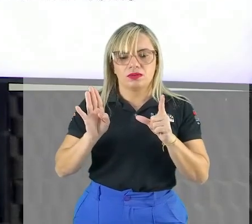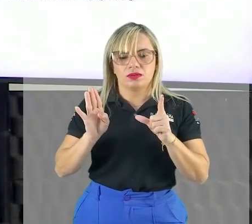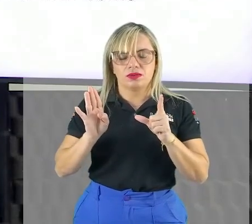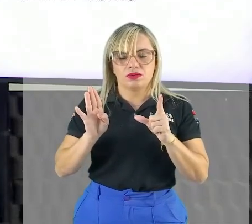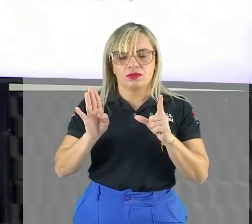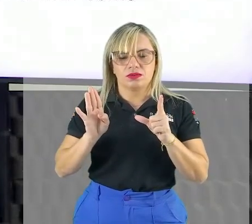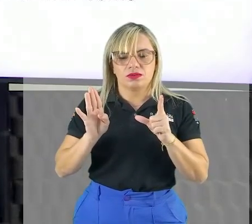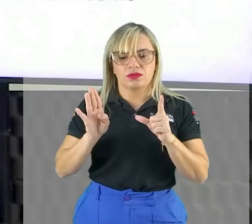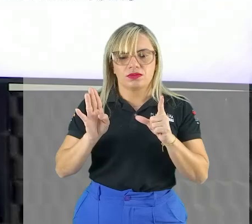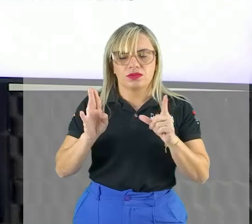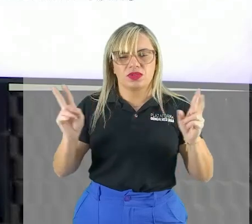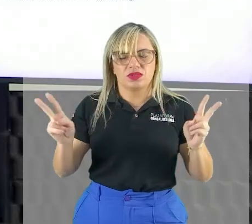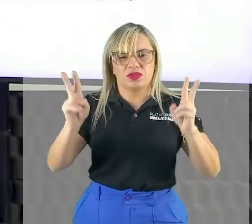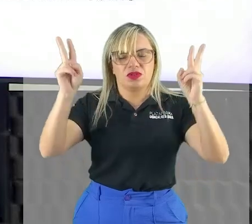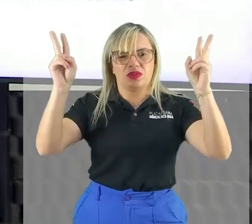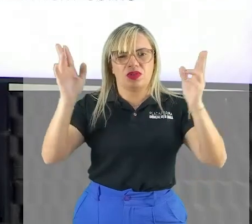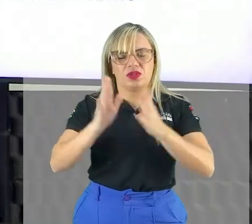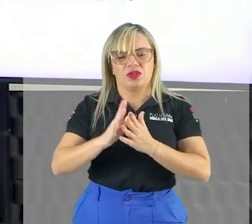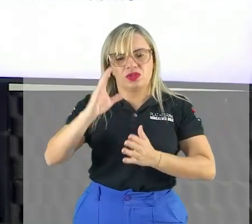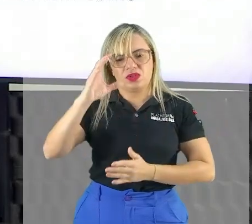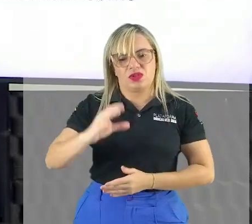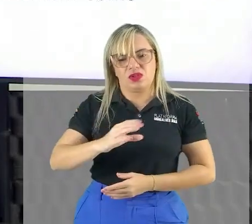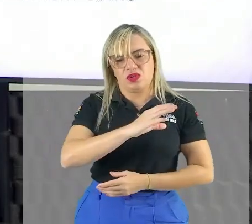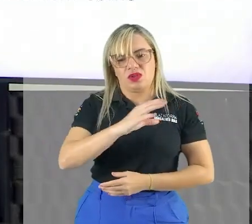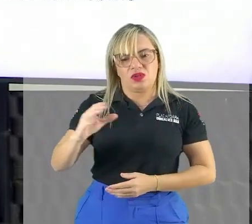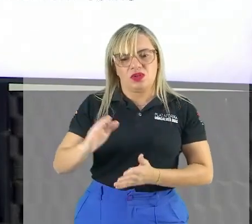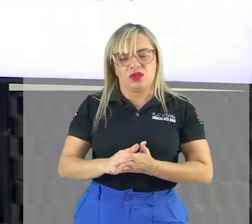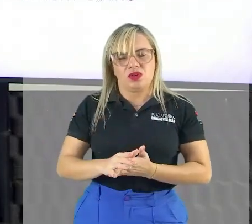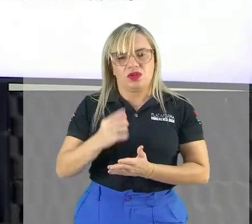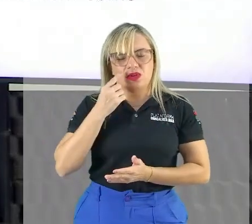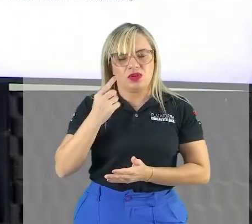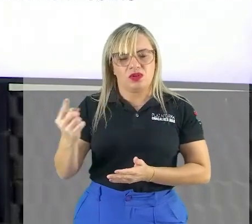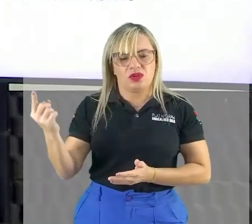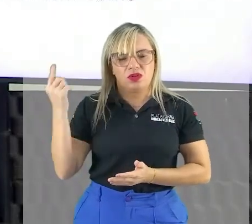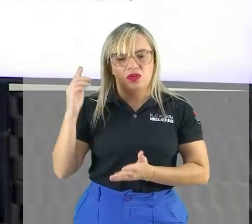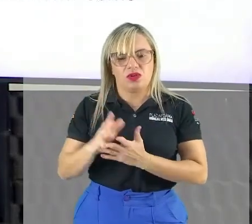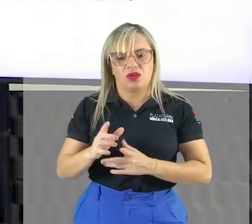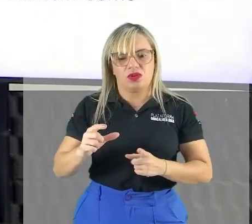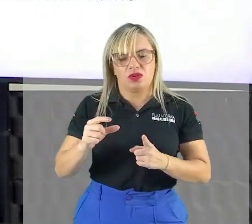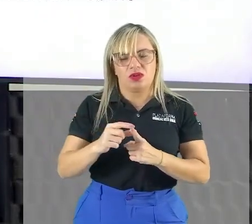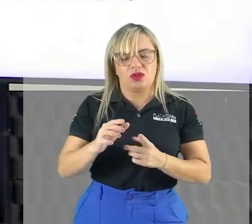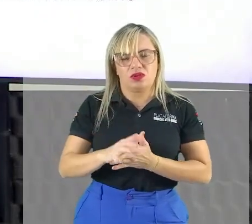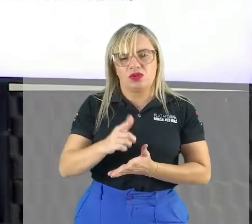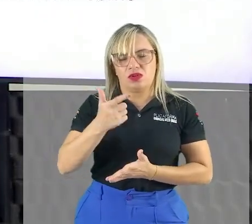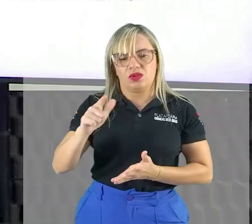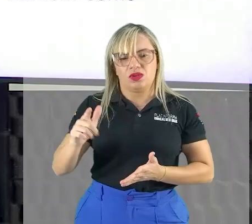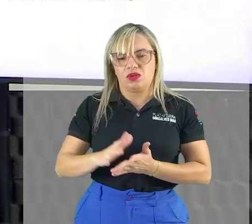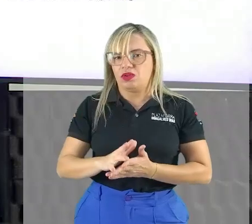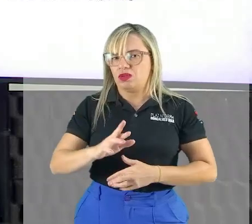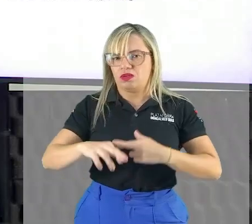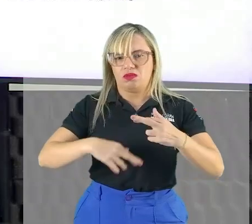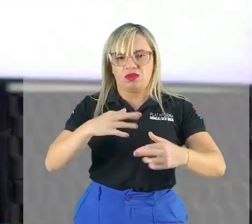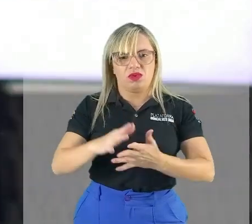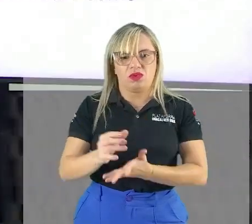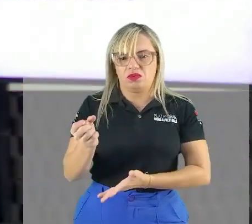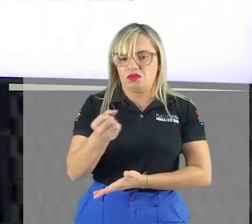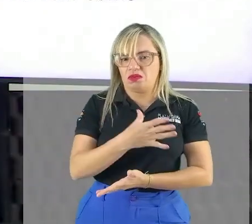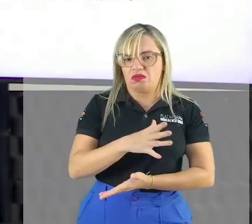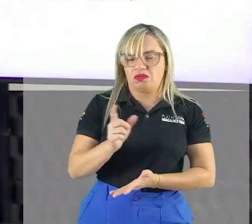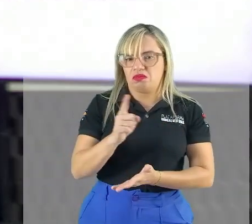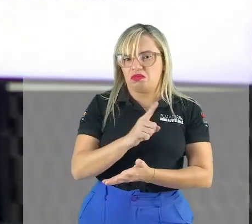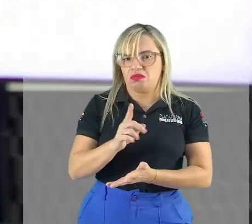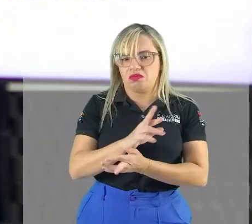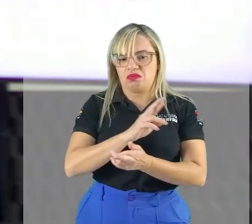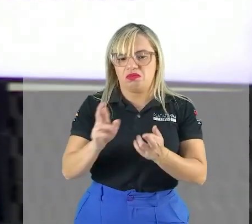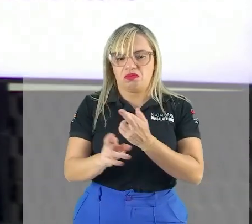humano. Valores cristãos. Observe uma outra expressão aqui também que não tem muito a ver com o renascimento cultural. A letra